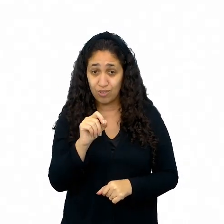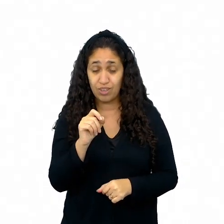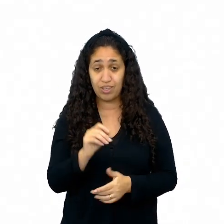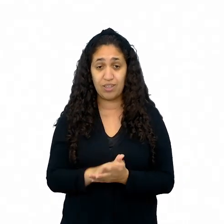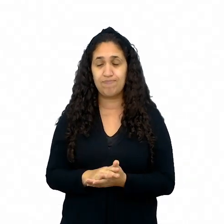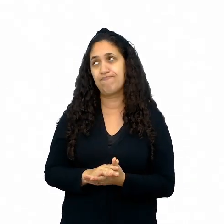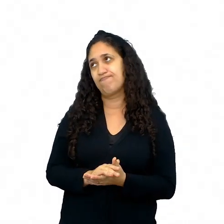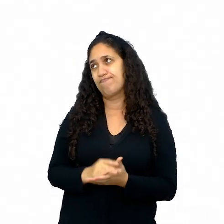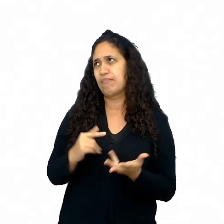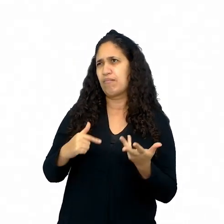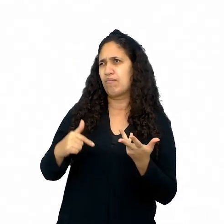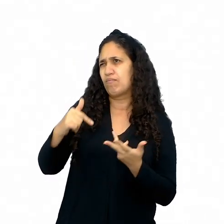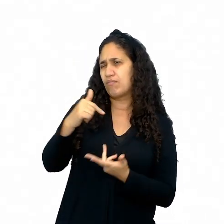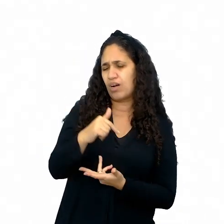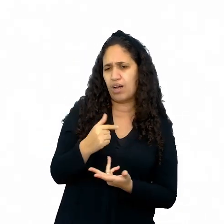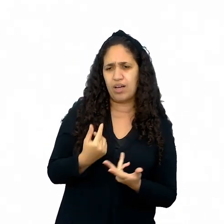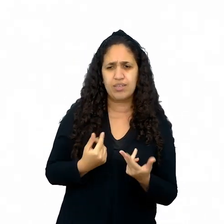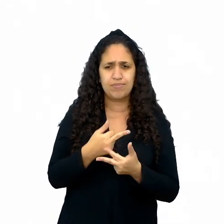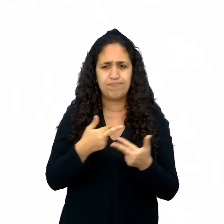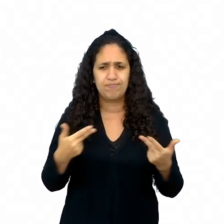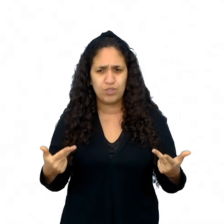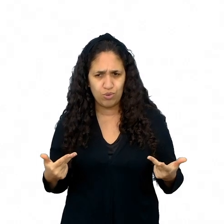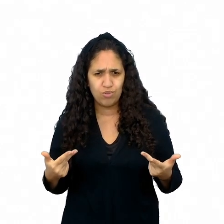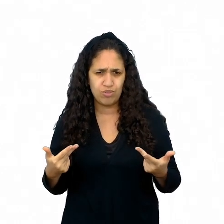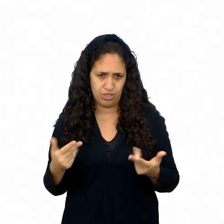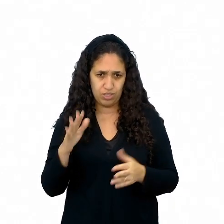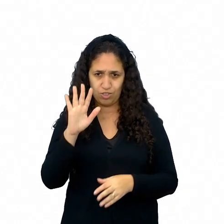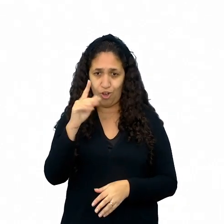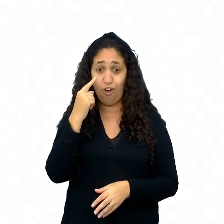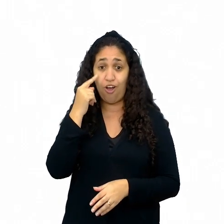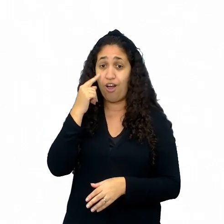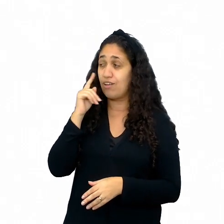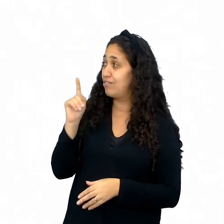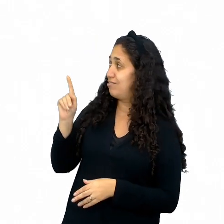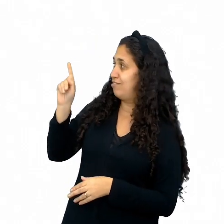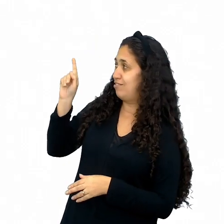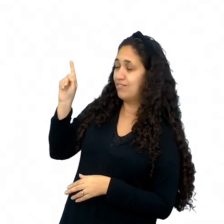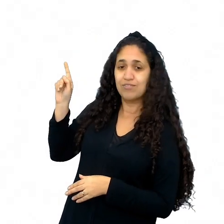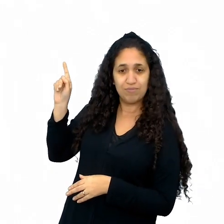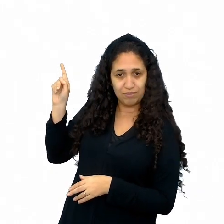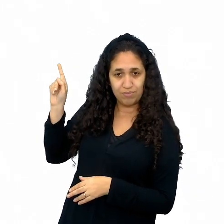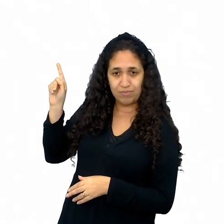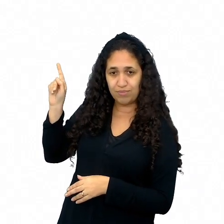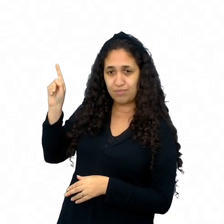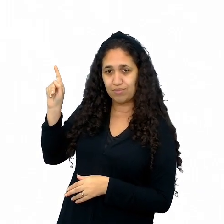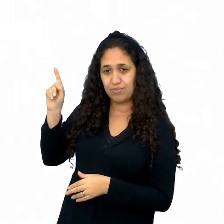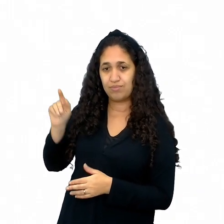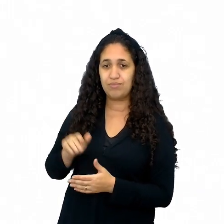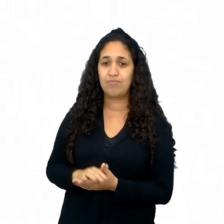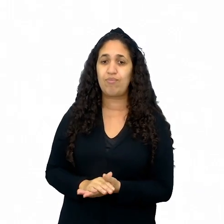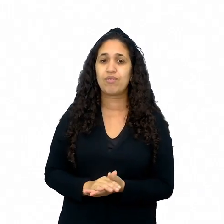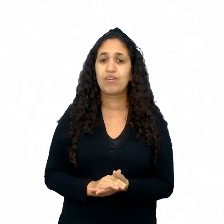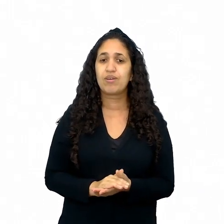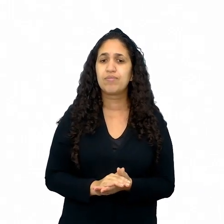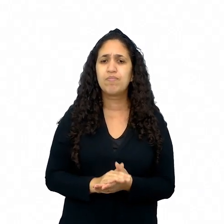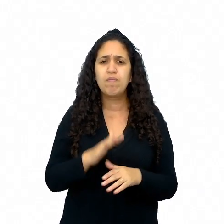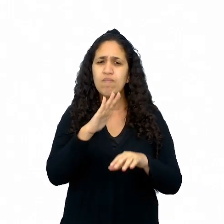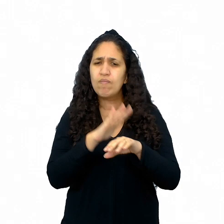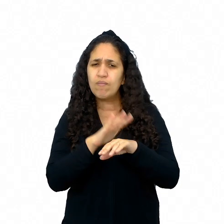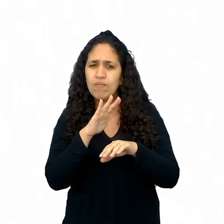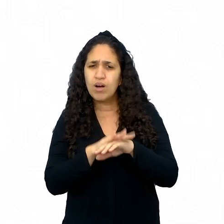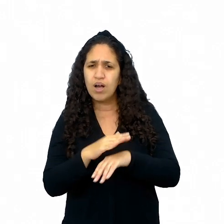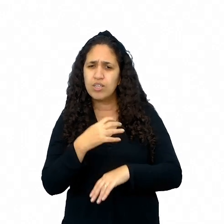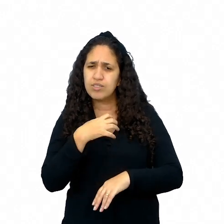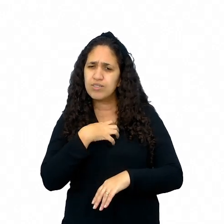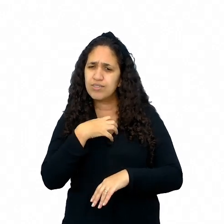de vários sistemas, não é? Então, vamos ver quais são esses sistemas. Para a construção de